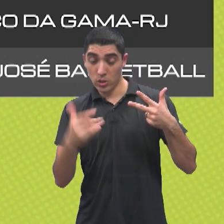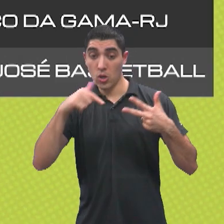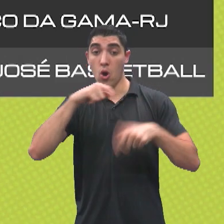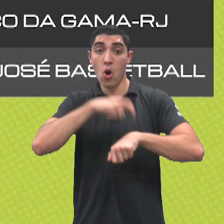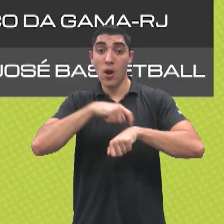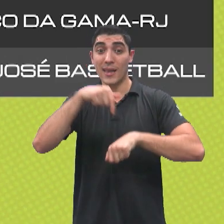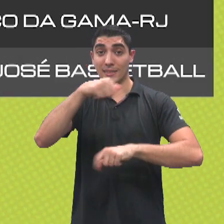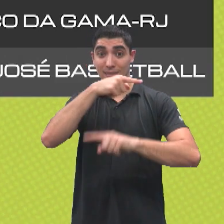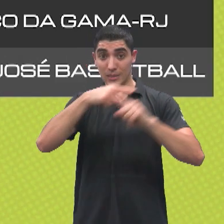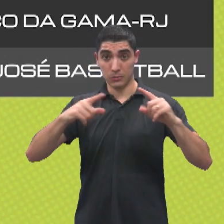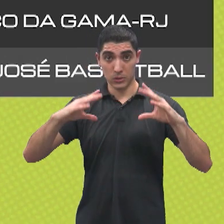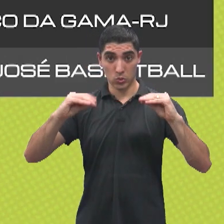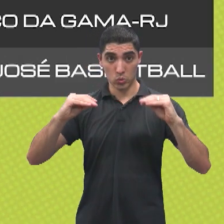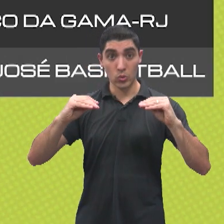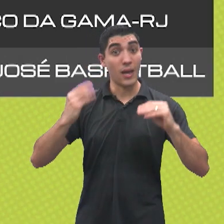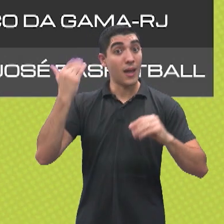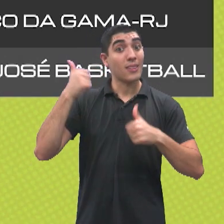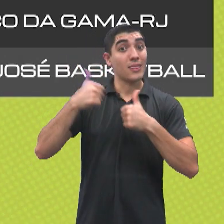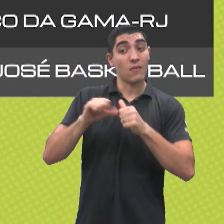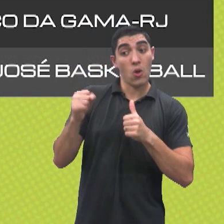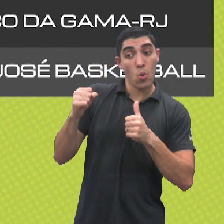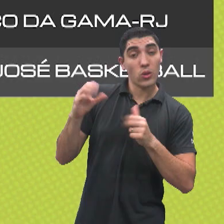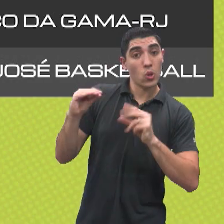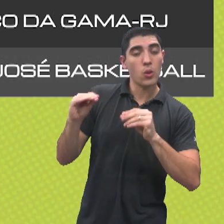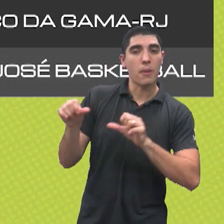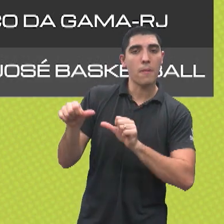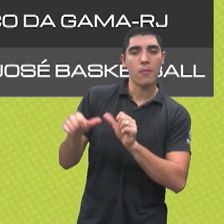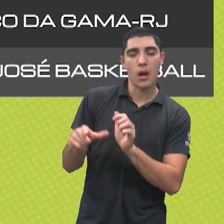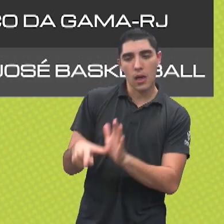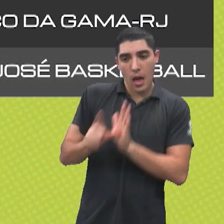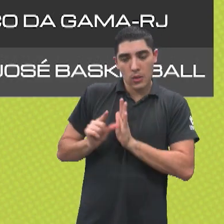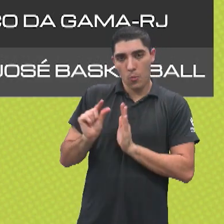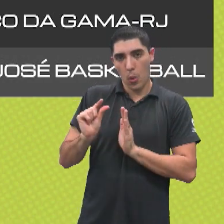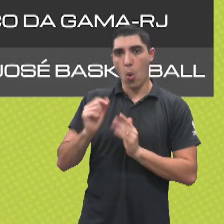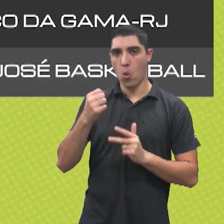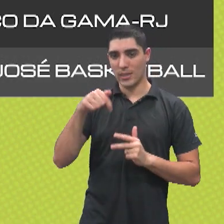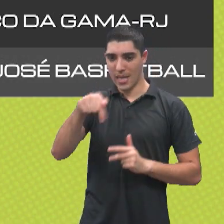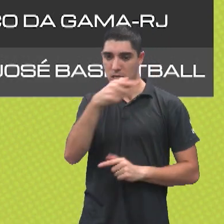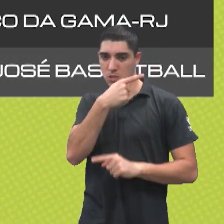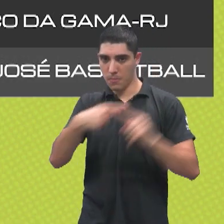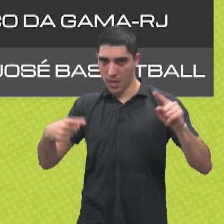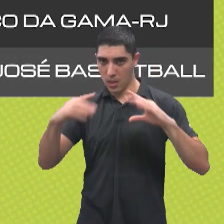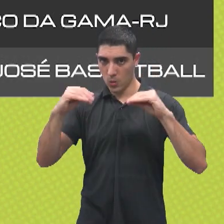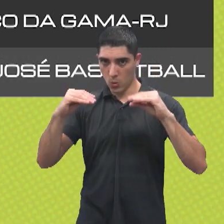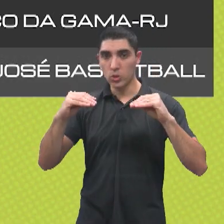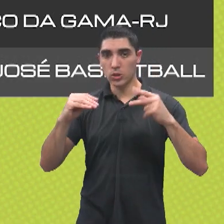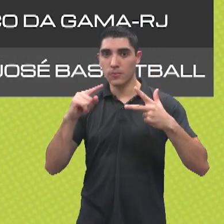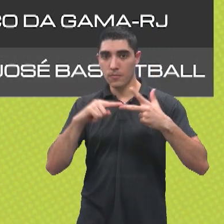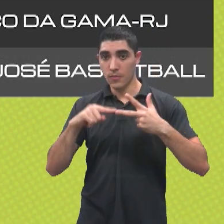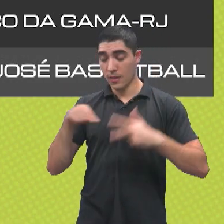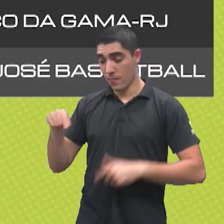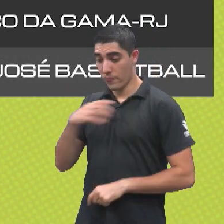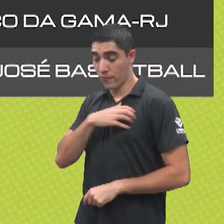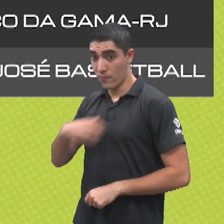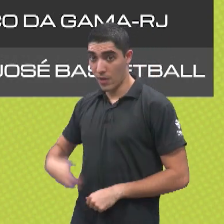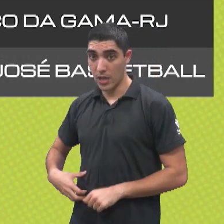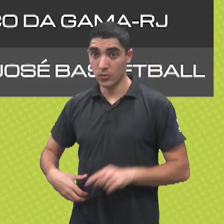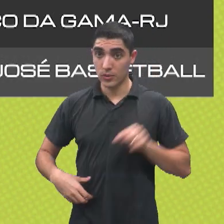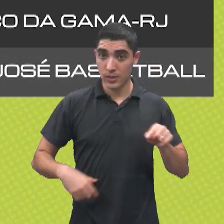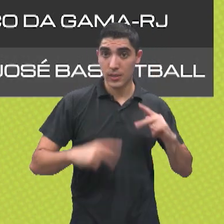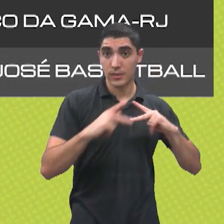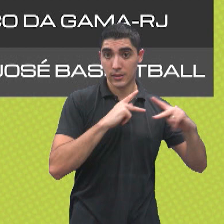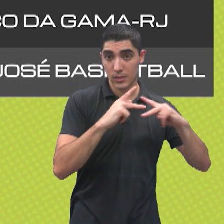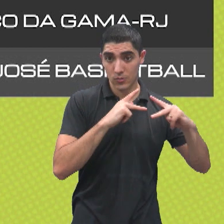cedo. Esse jogo estava marcado para as 8, mas mudaram, 7h30 lá no ginásio de São Januário, Vasco e São José. O São José precisa da vitória